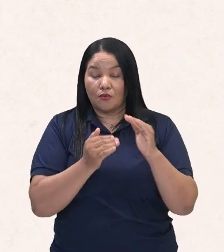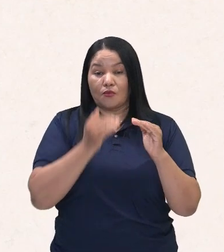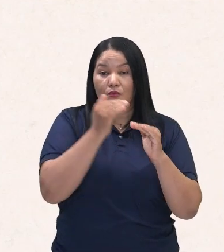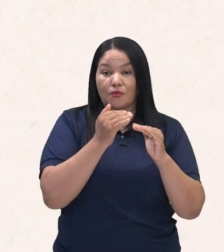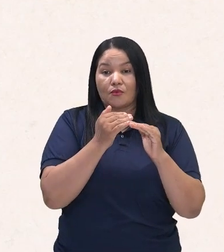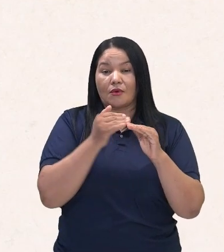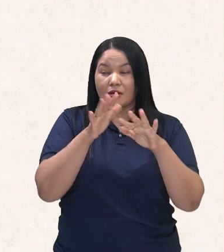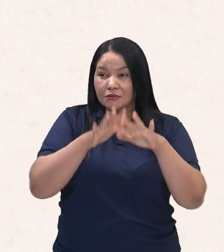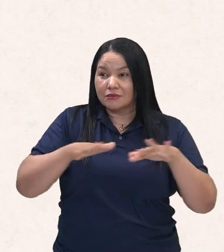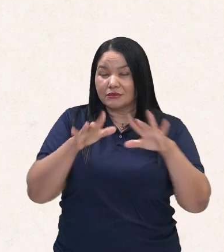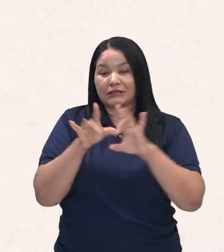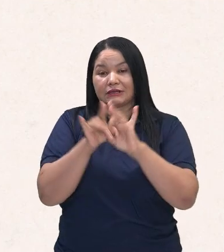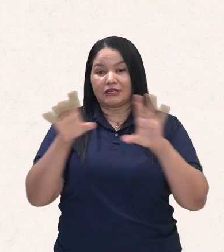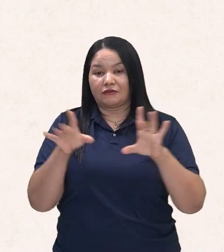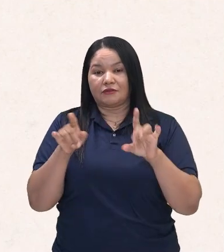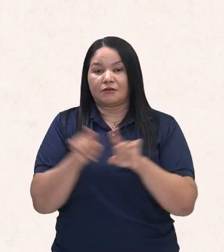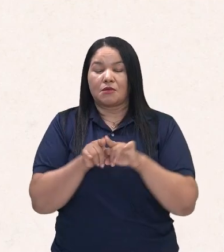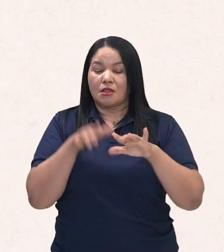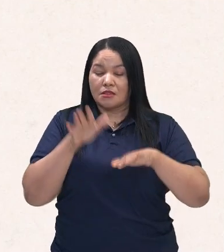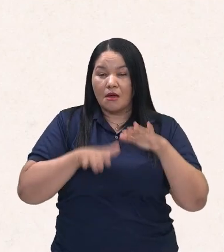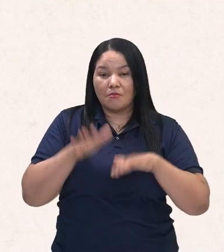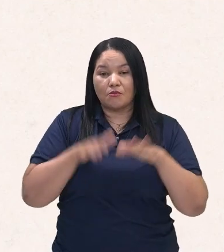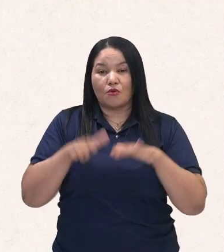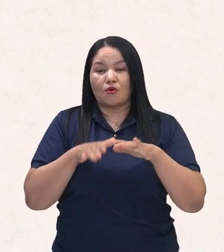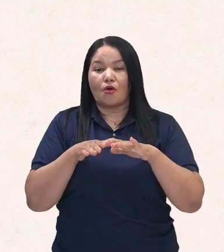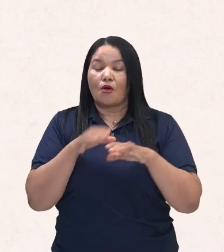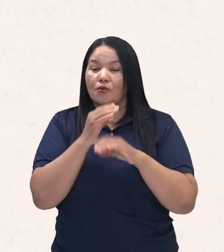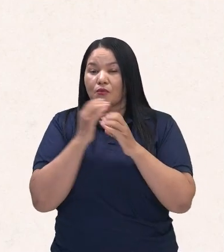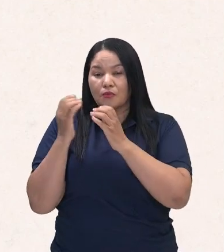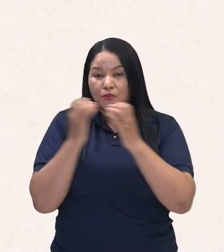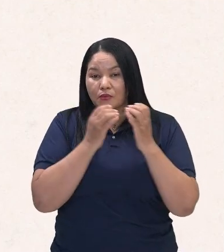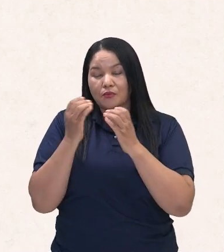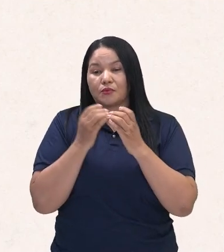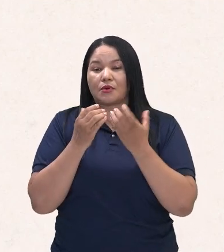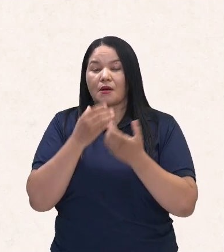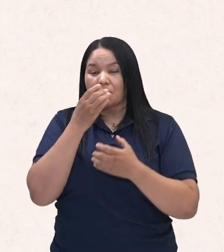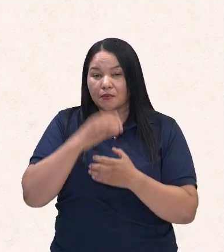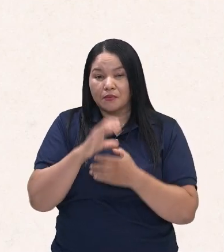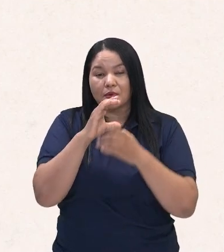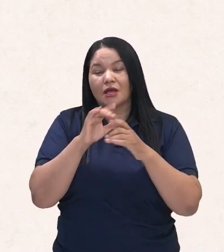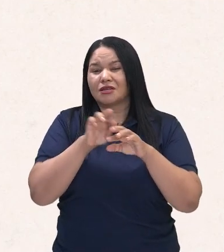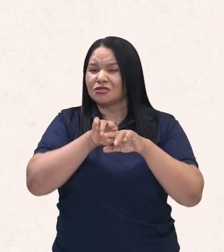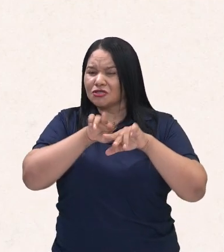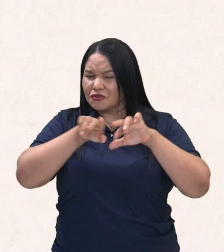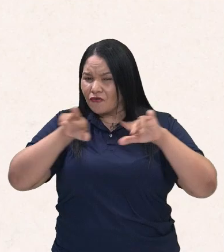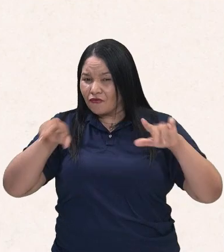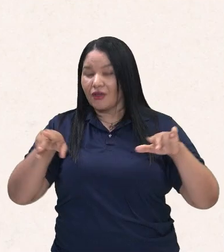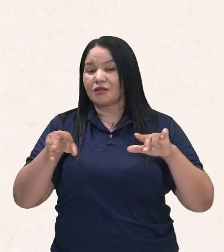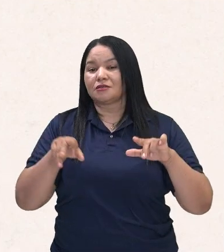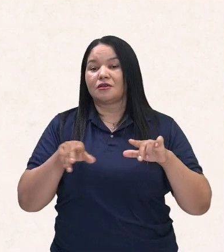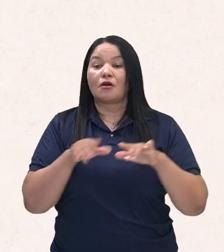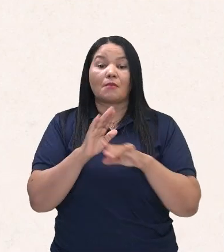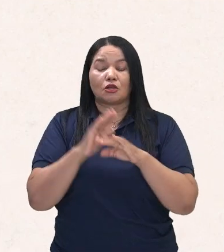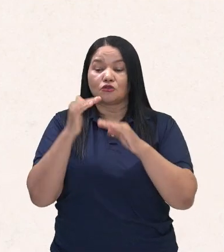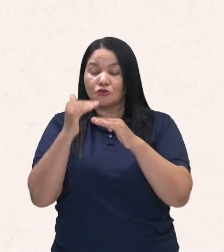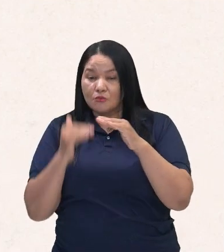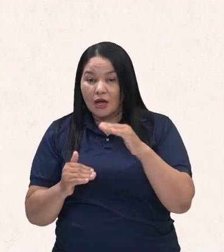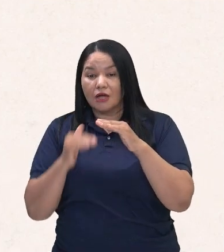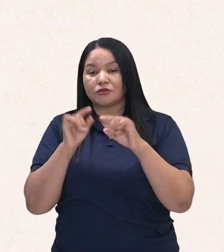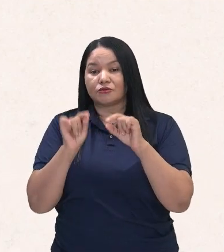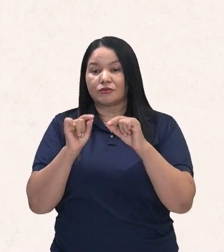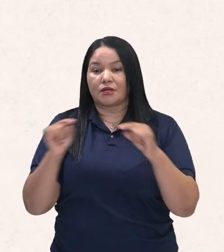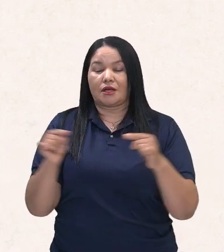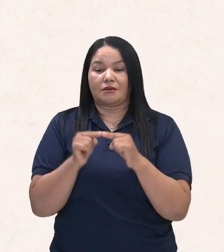livre, tais como tambores, gaitas, foles, trompetes, etc. Instrumentos baixos para